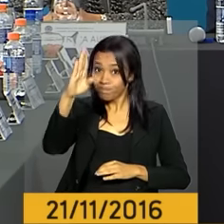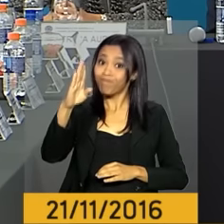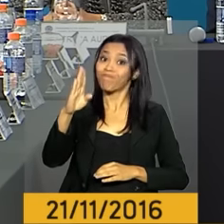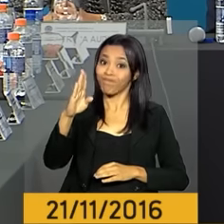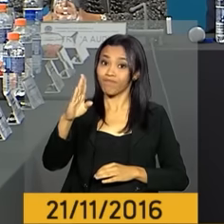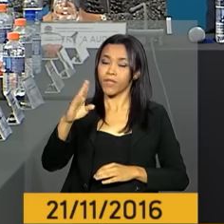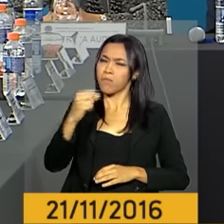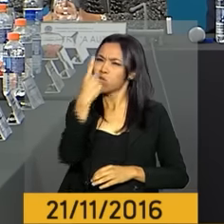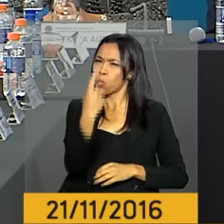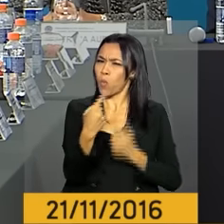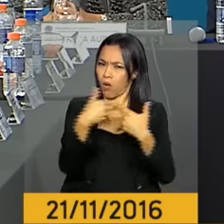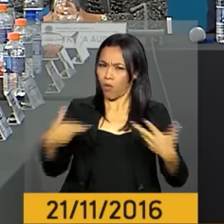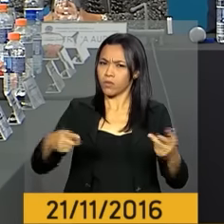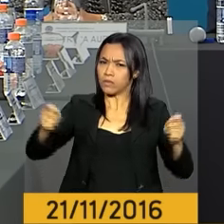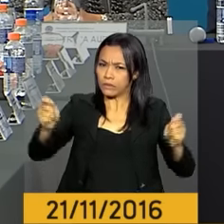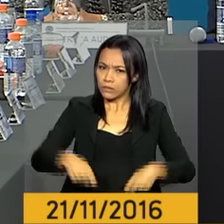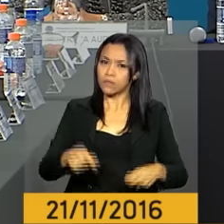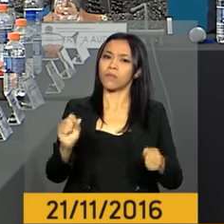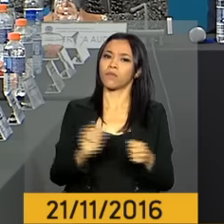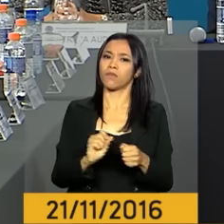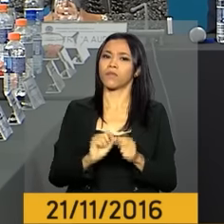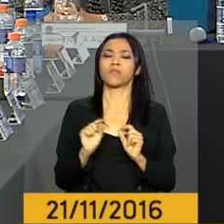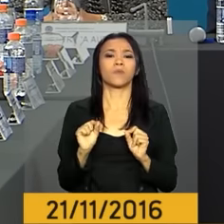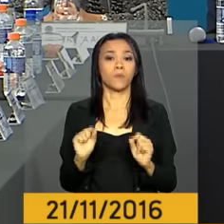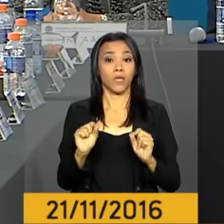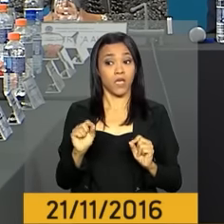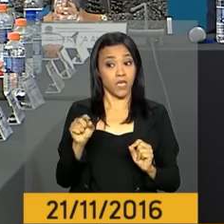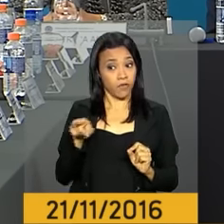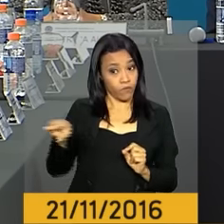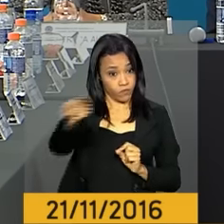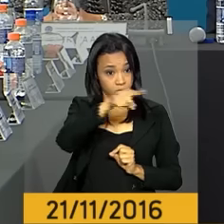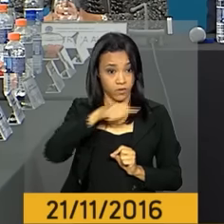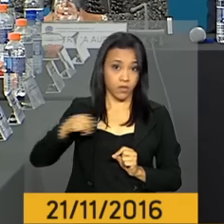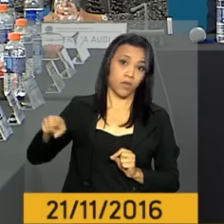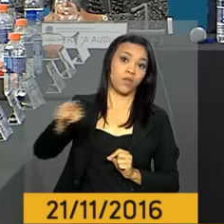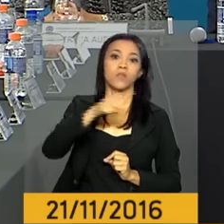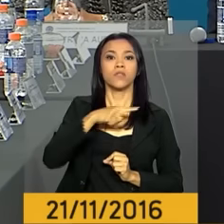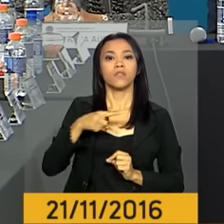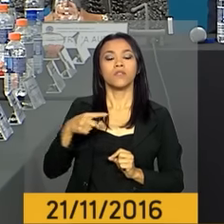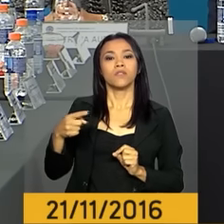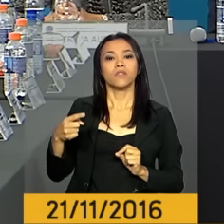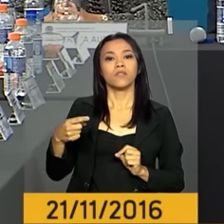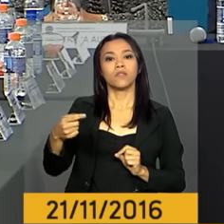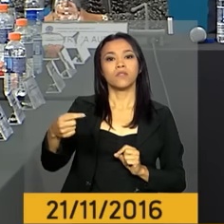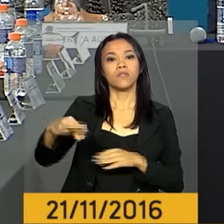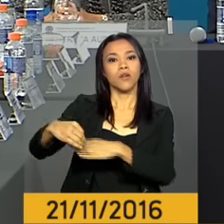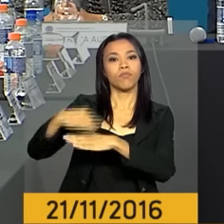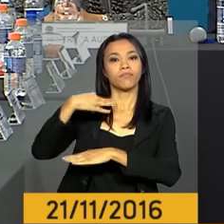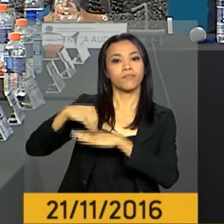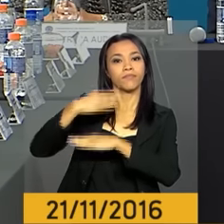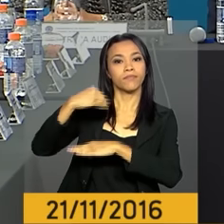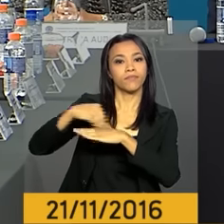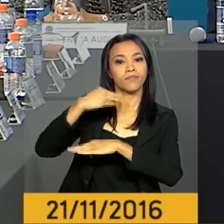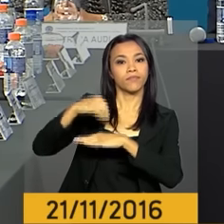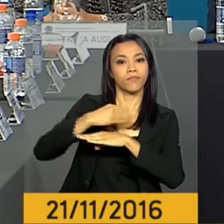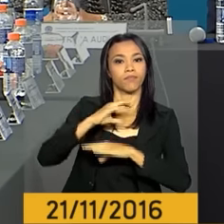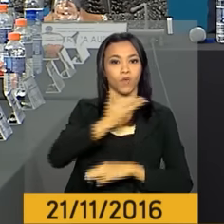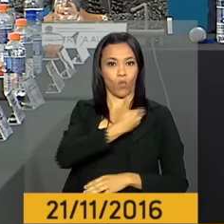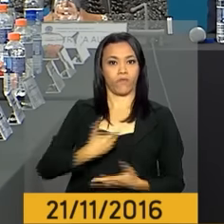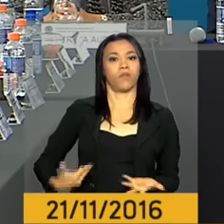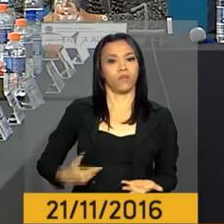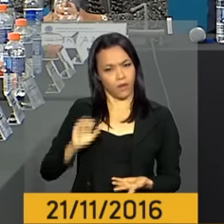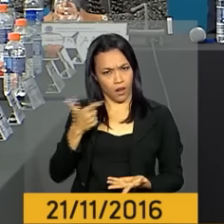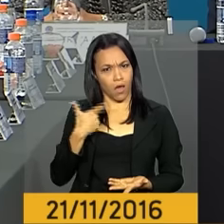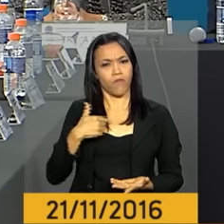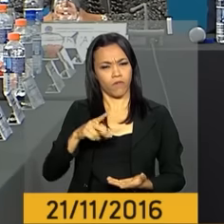coisas que podem ser feitas é que os senhores se comuniquem pelo governo. É claro que nós teremos